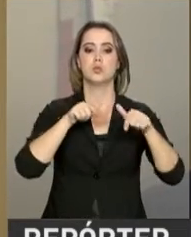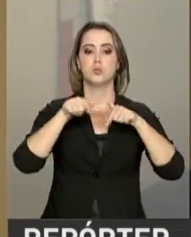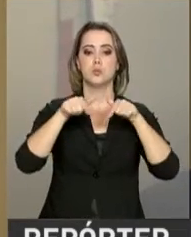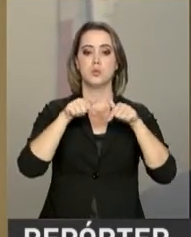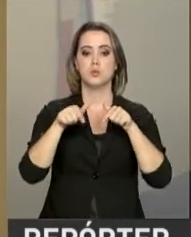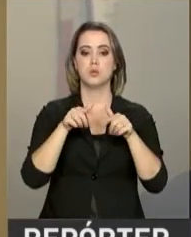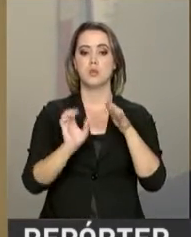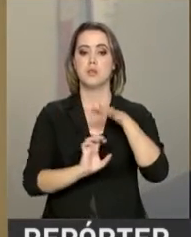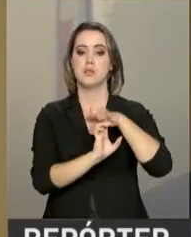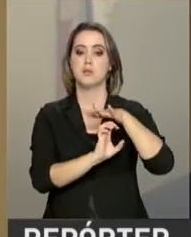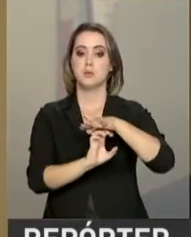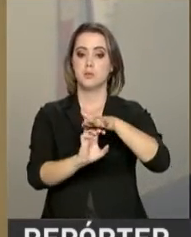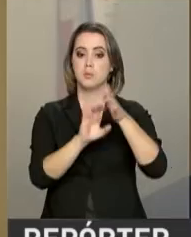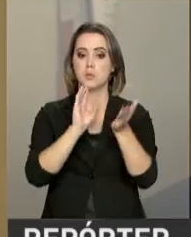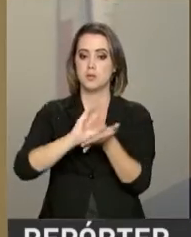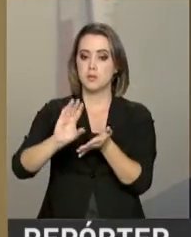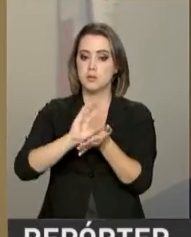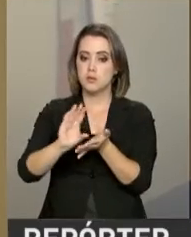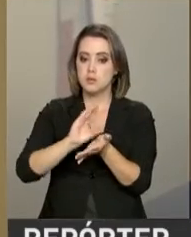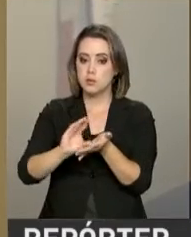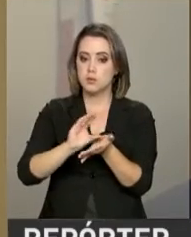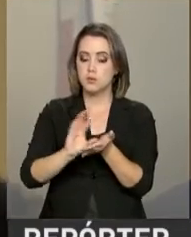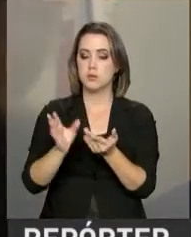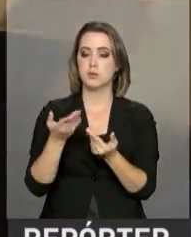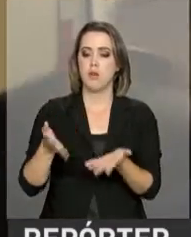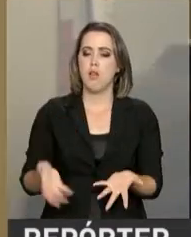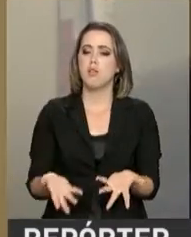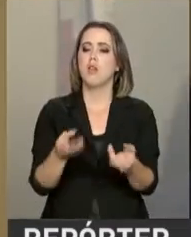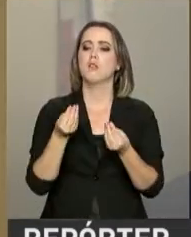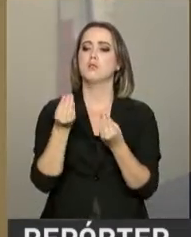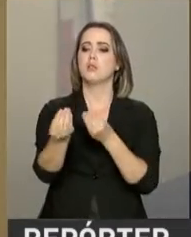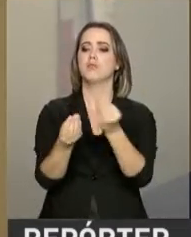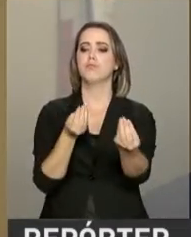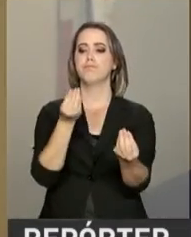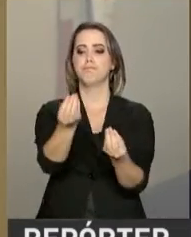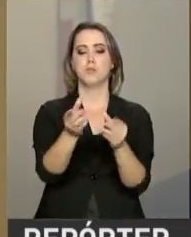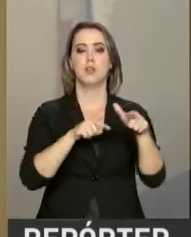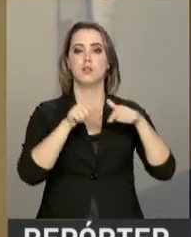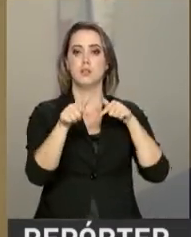empresários a investir na sua empresa, a gerar emprego, mais obras também.